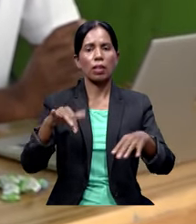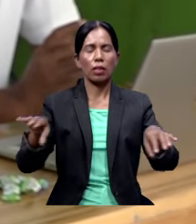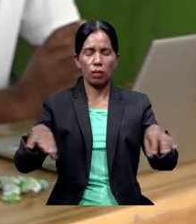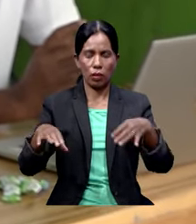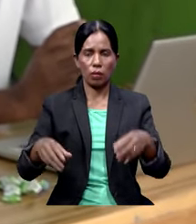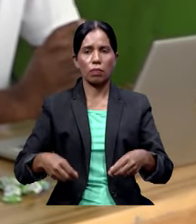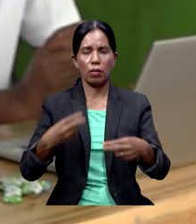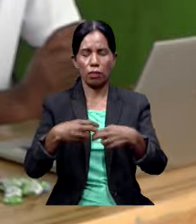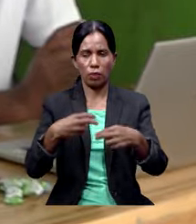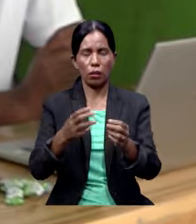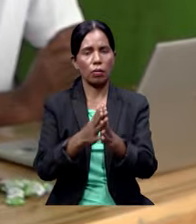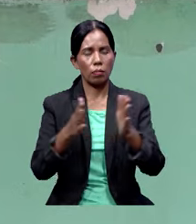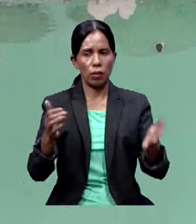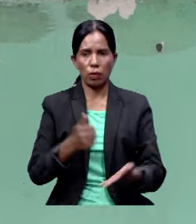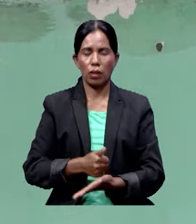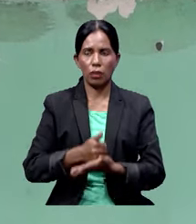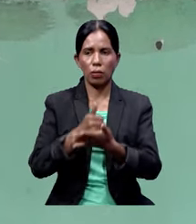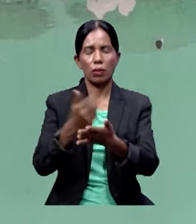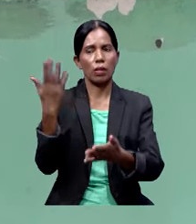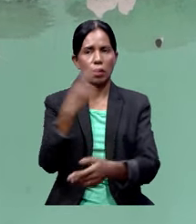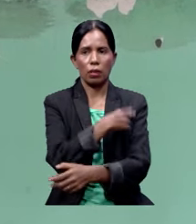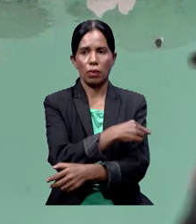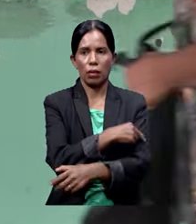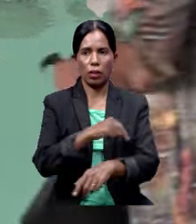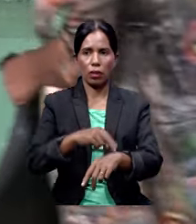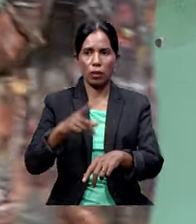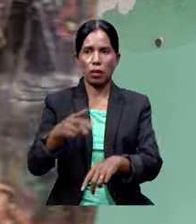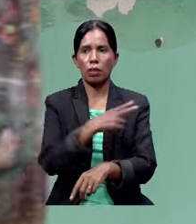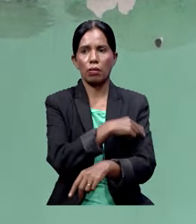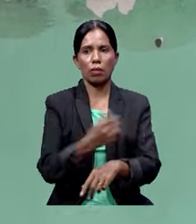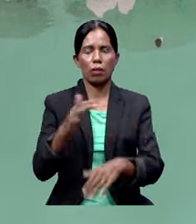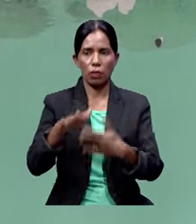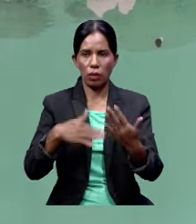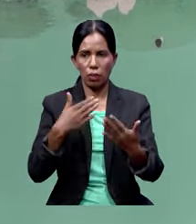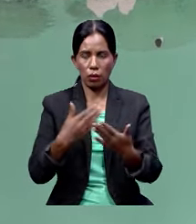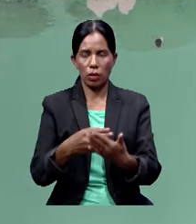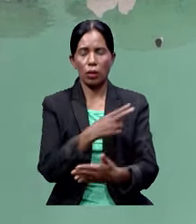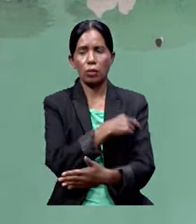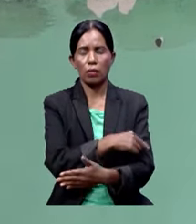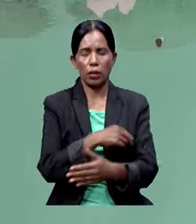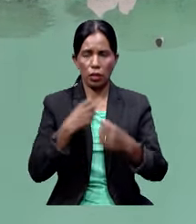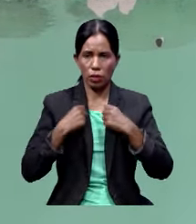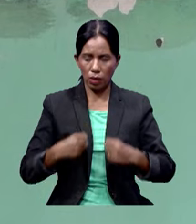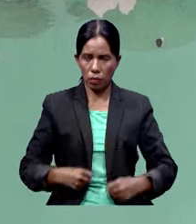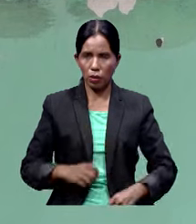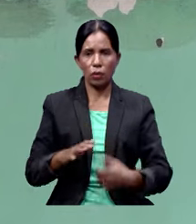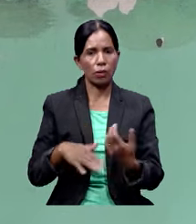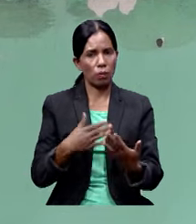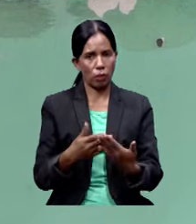foi impacto duni ba atendimento e Hospital Nacional, Hospital Referral Sira, Centro Saúde no posto saúde